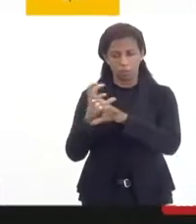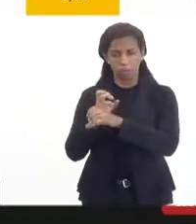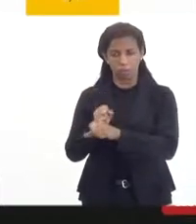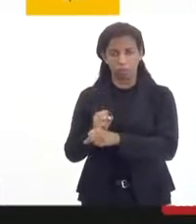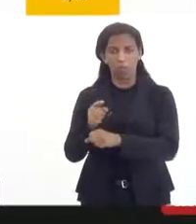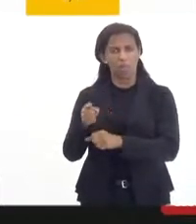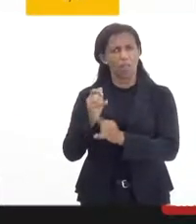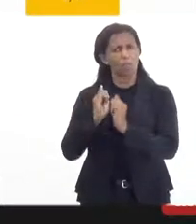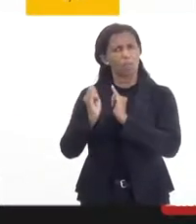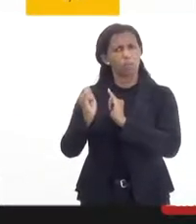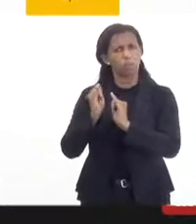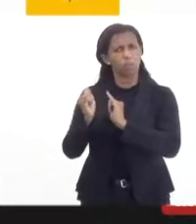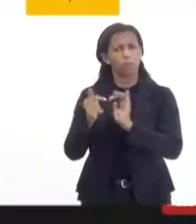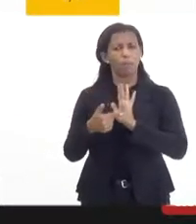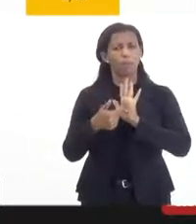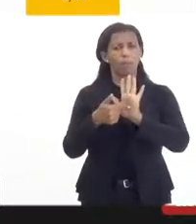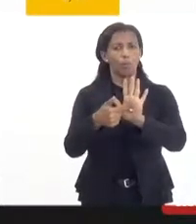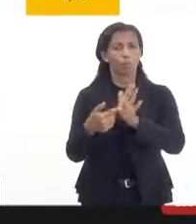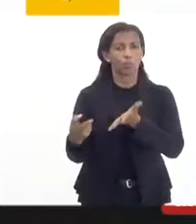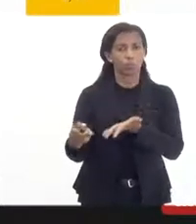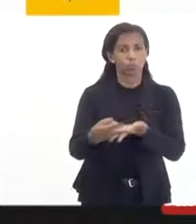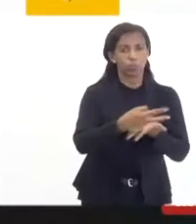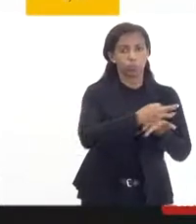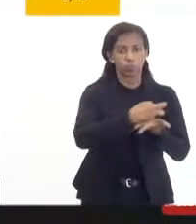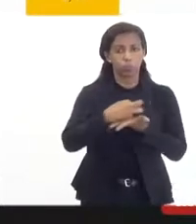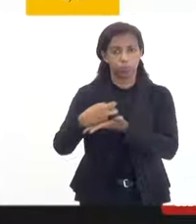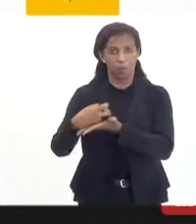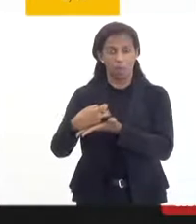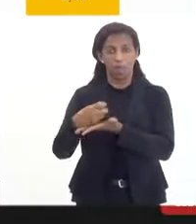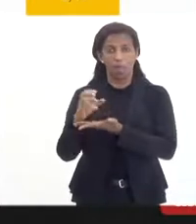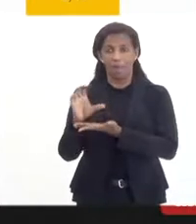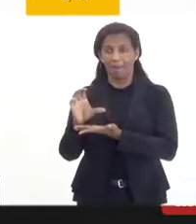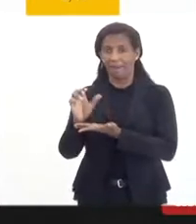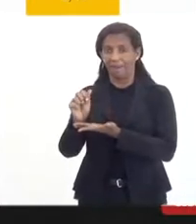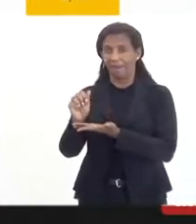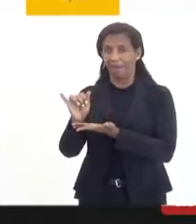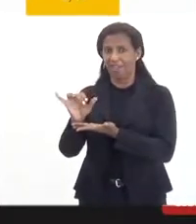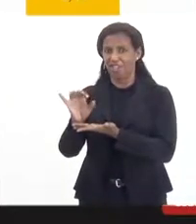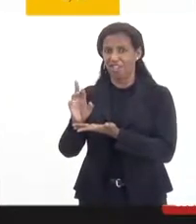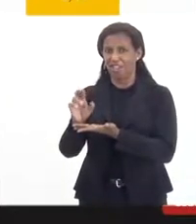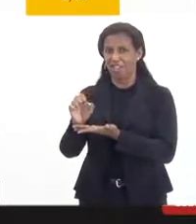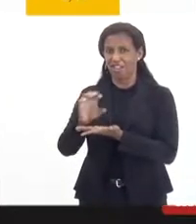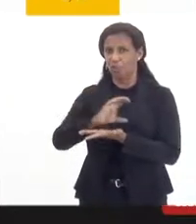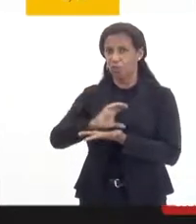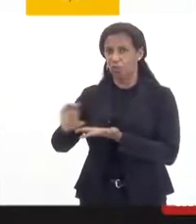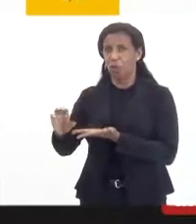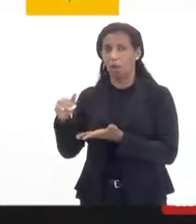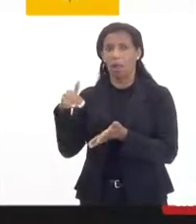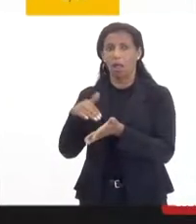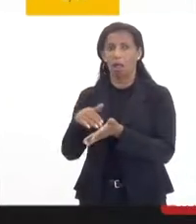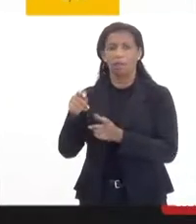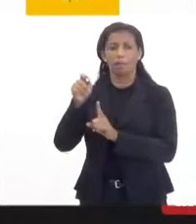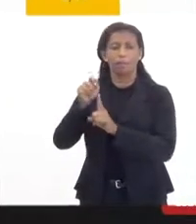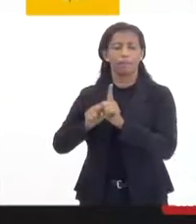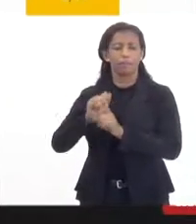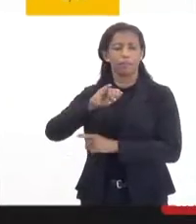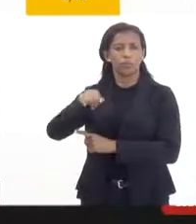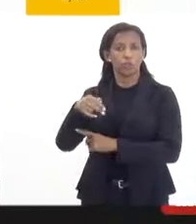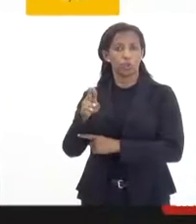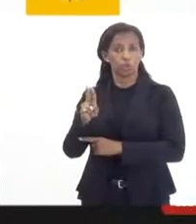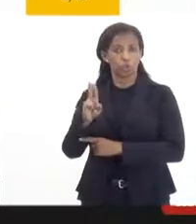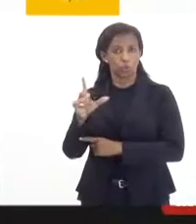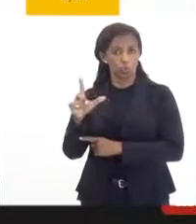eles representam a arrecadação, visão caixa, até o mês de julho deste